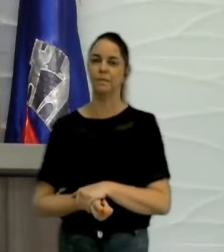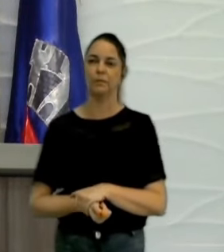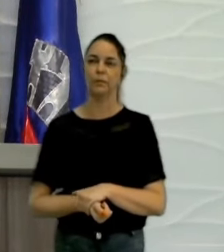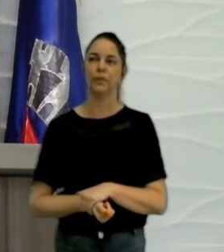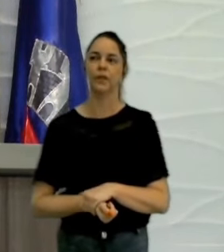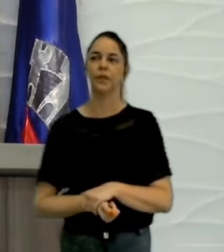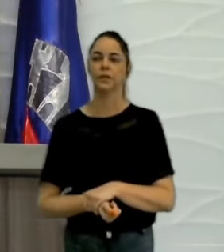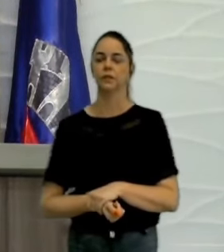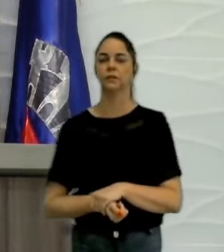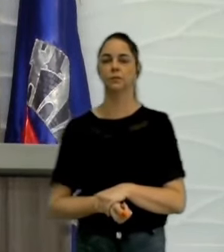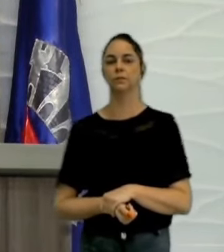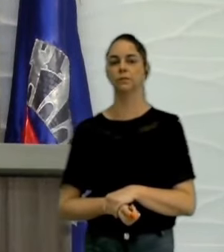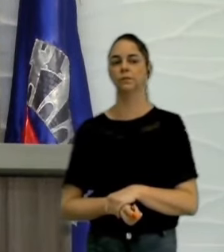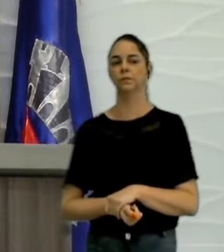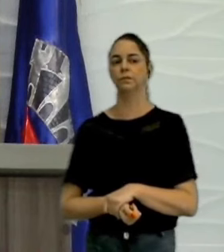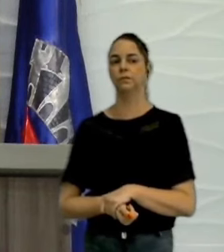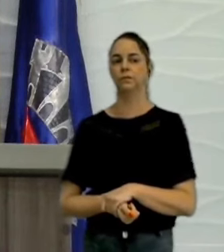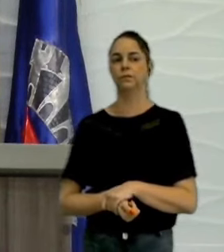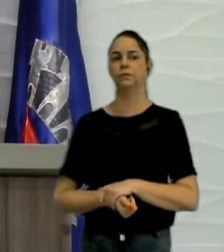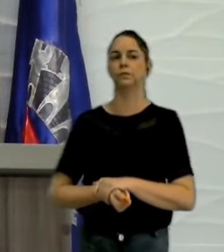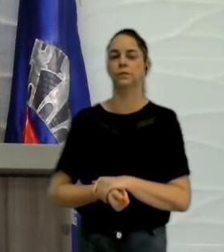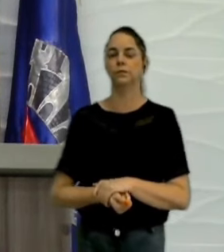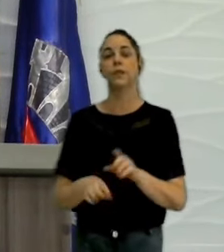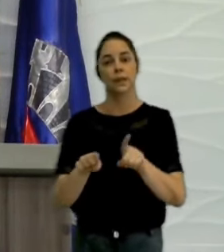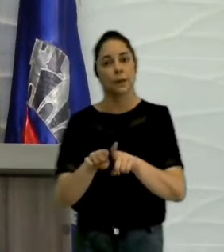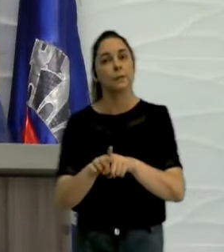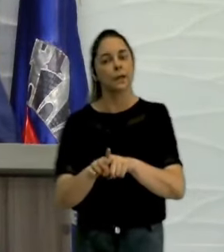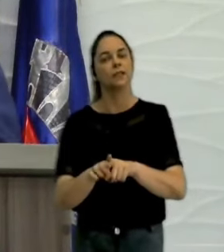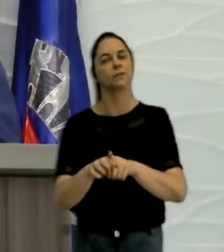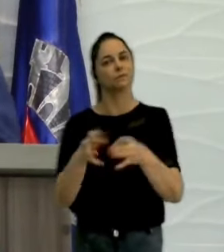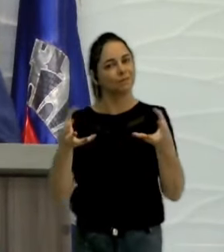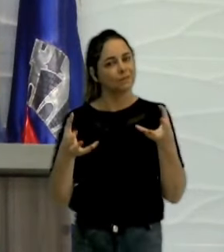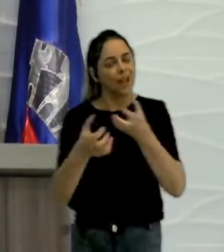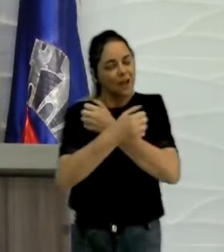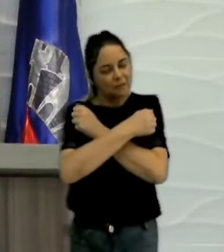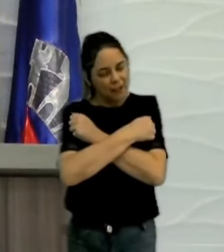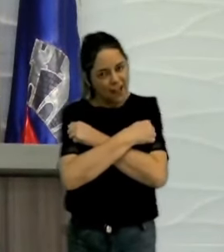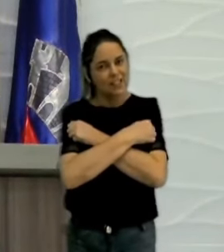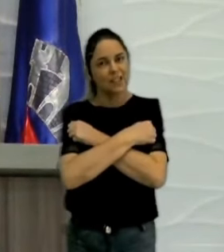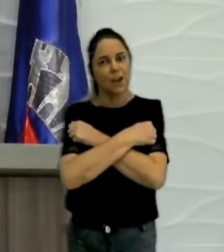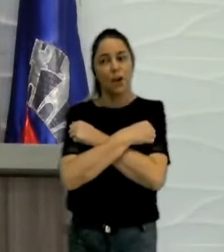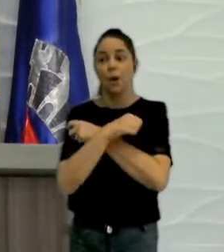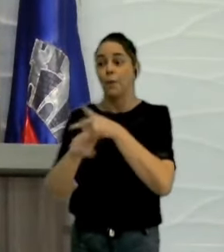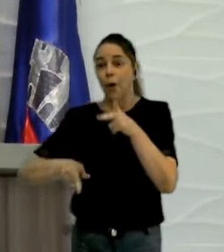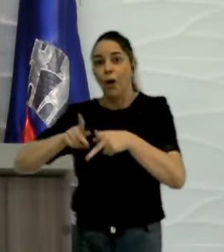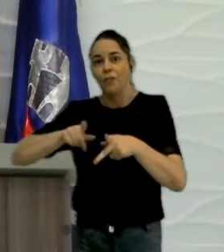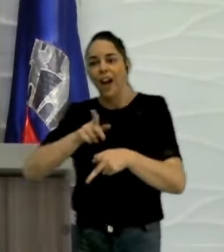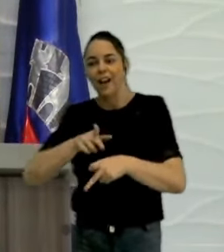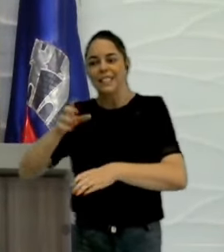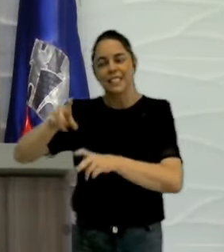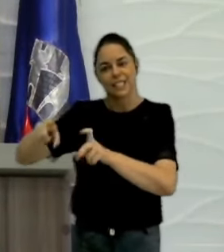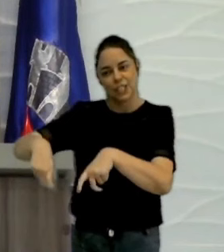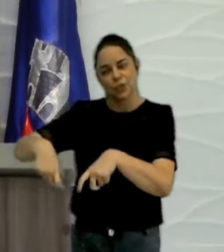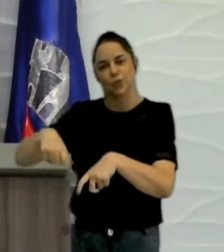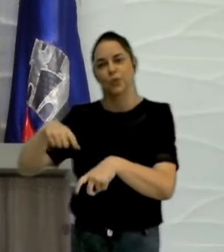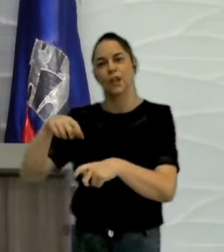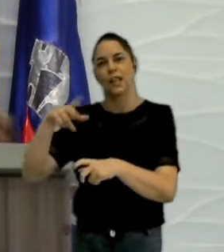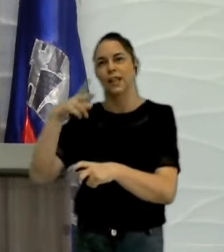Quero mandar um forte abraço para todos lá do Tamanduá, meu amigo